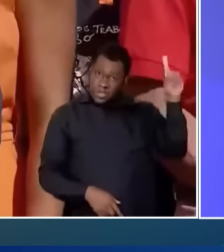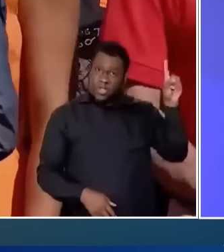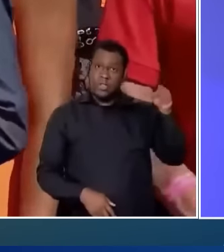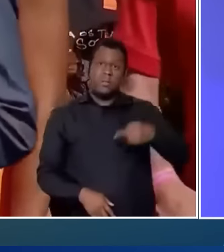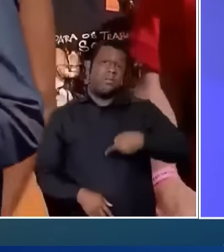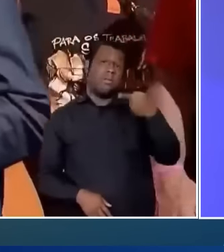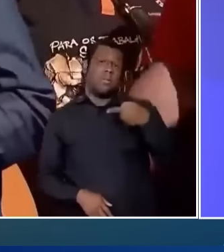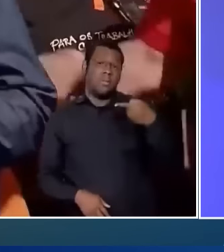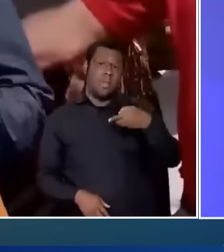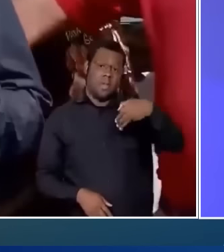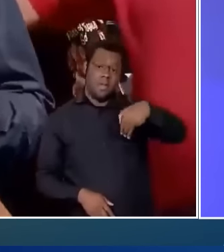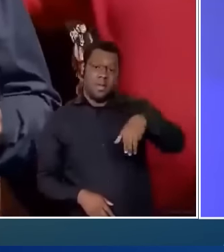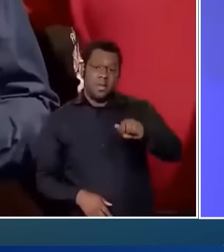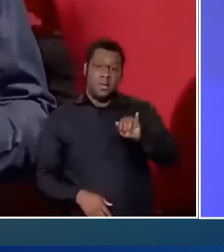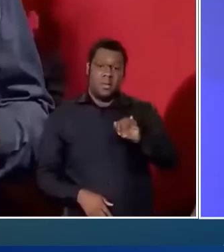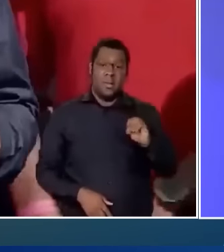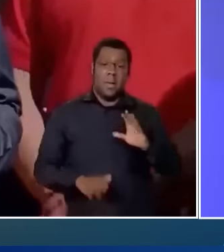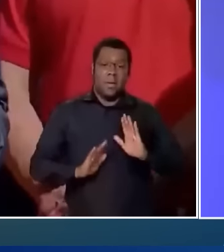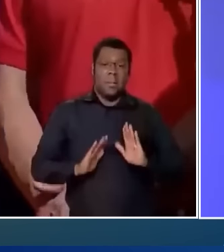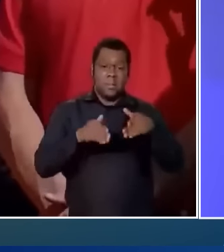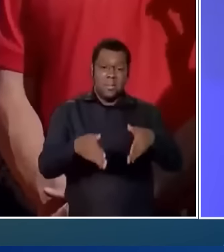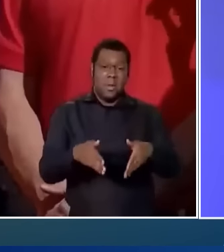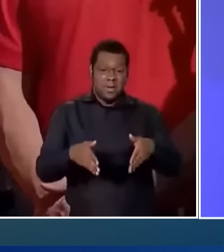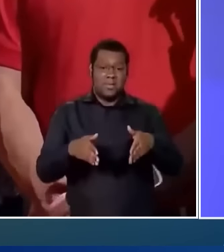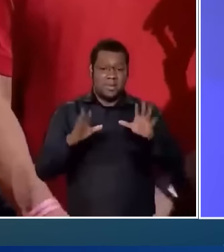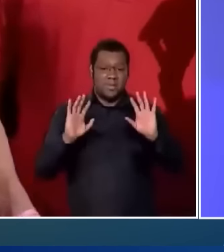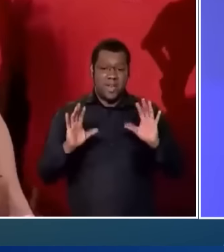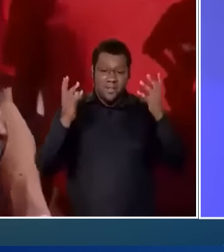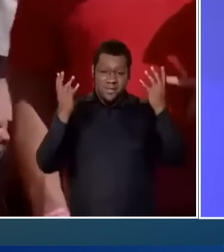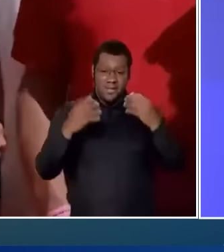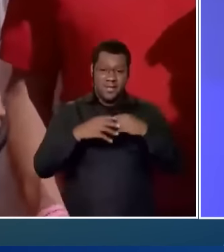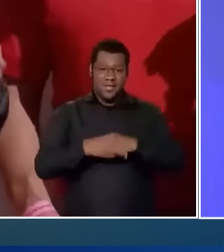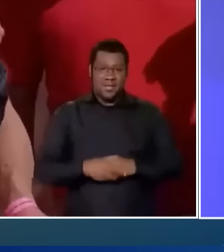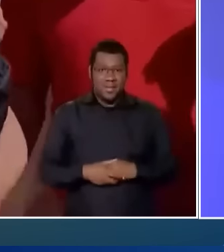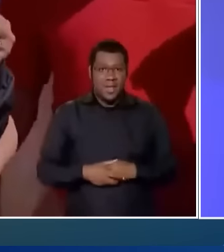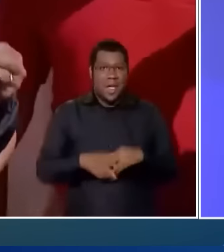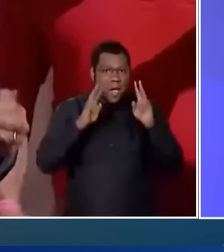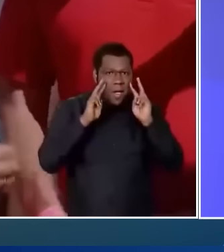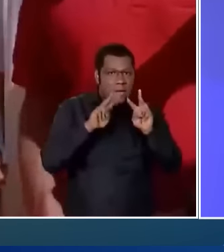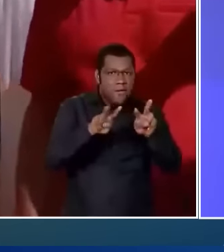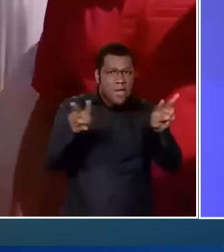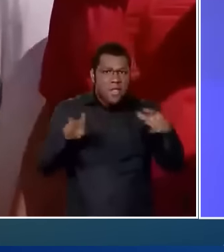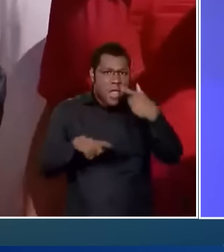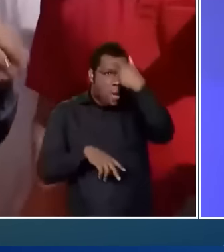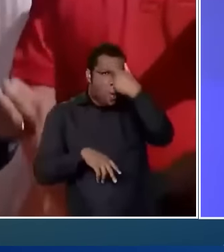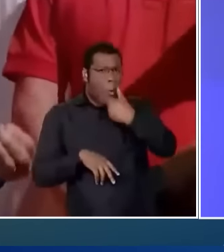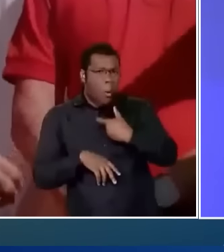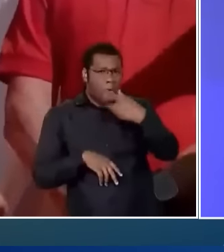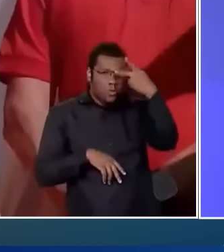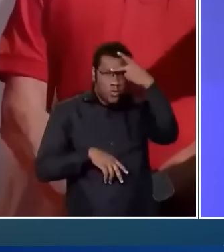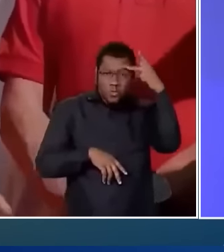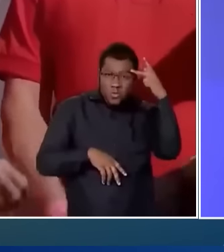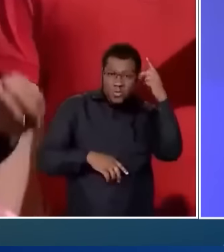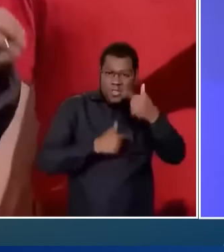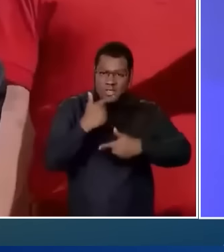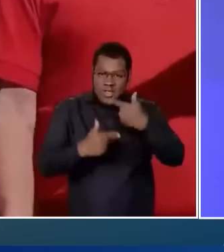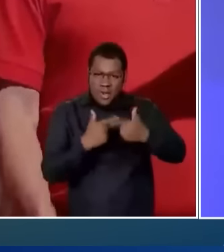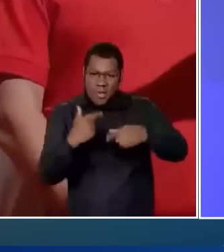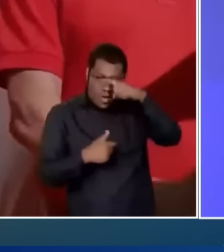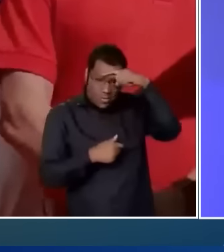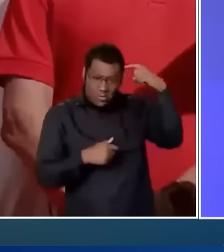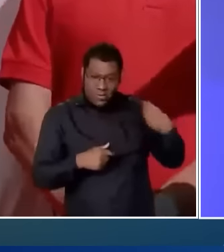essa internacional do fascismo que a gente vem ressaltando aqui. As pessoas esperam isso do Lula. As pessoas percebem o Lula,